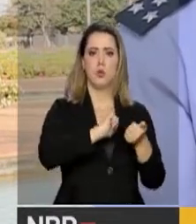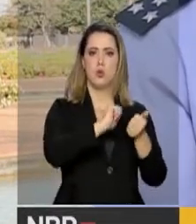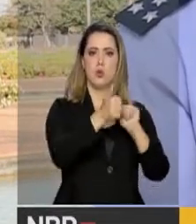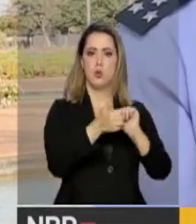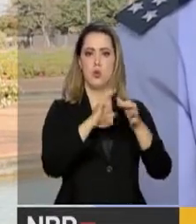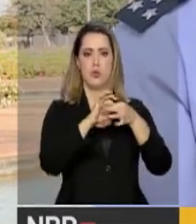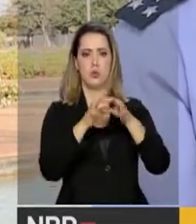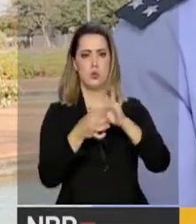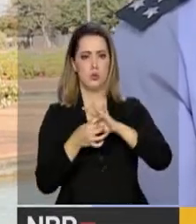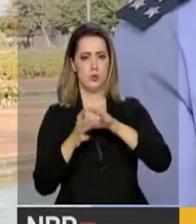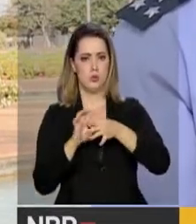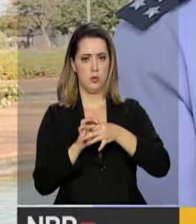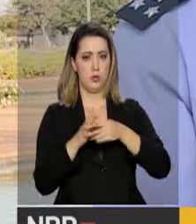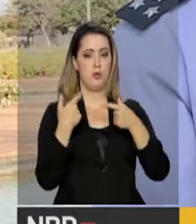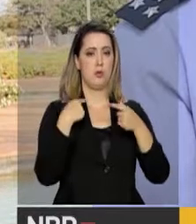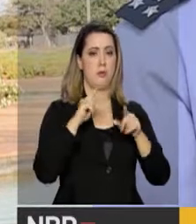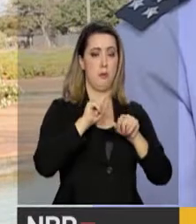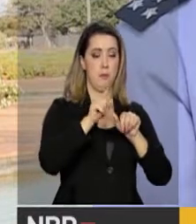da Juventude,